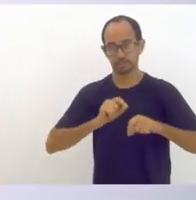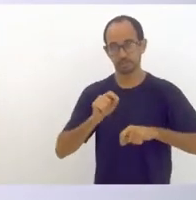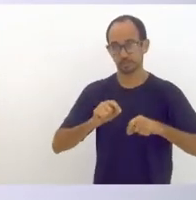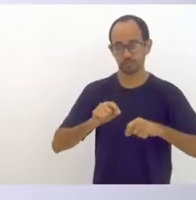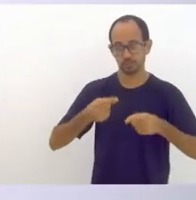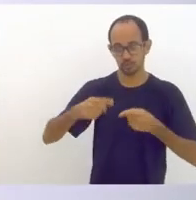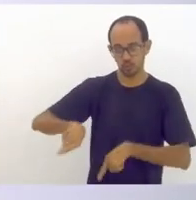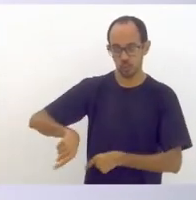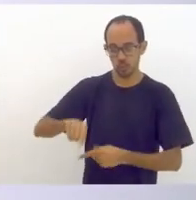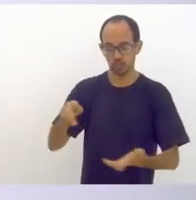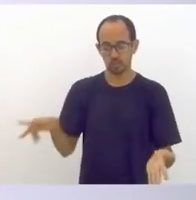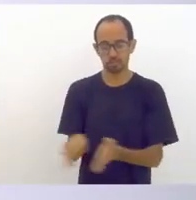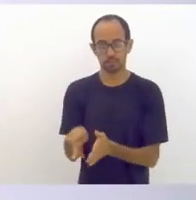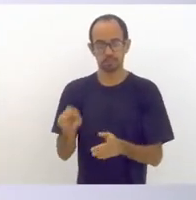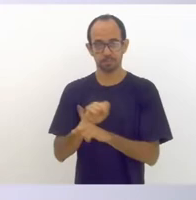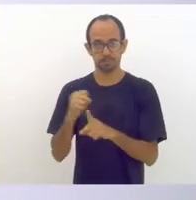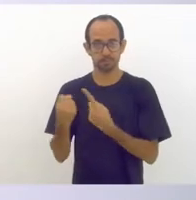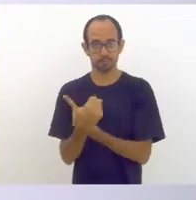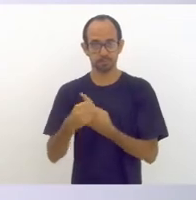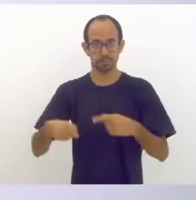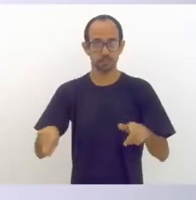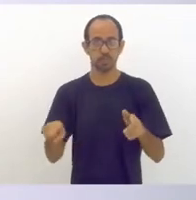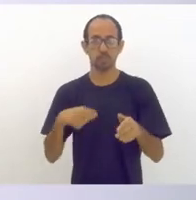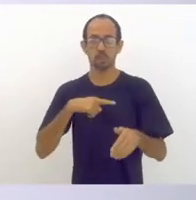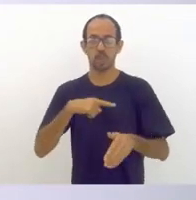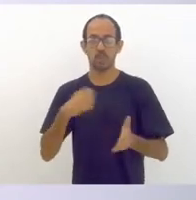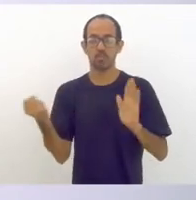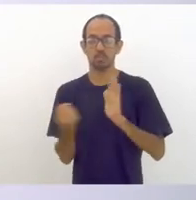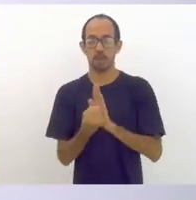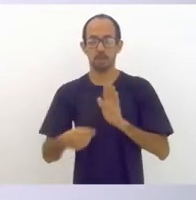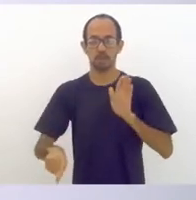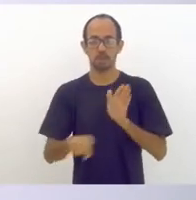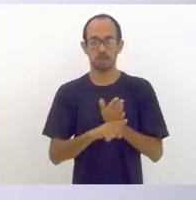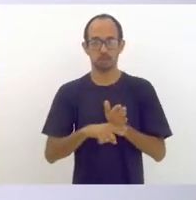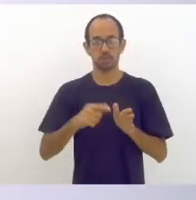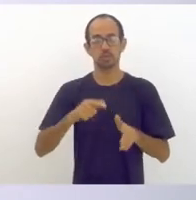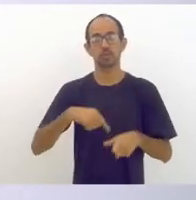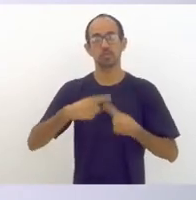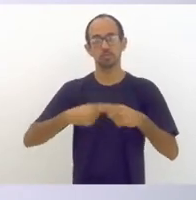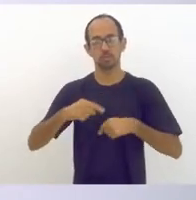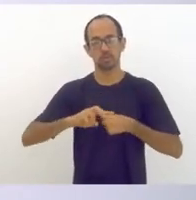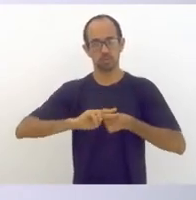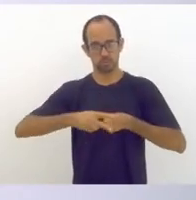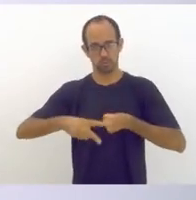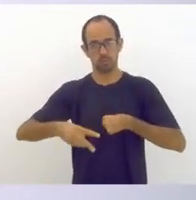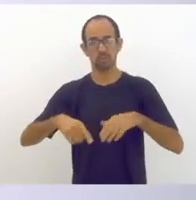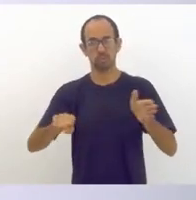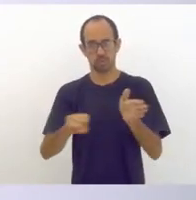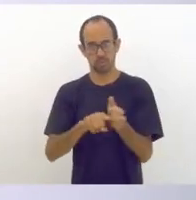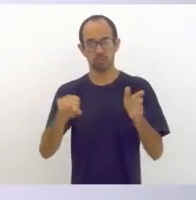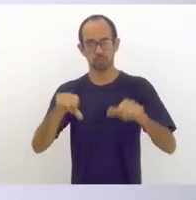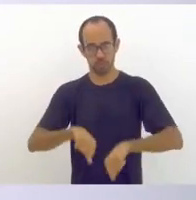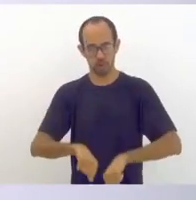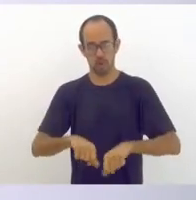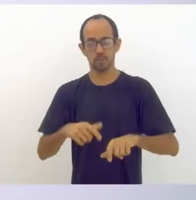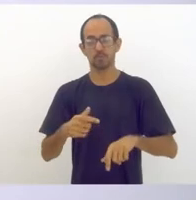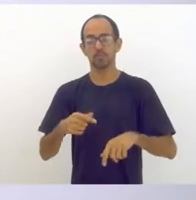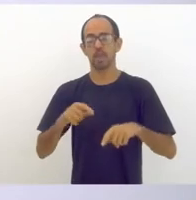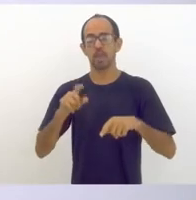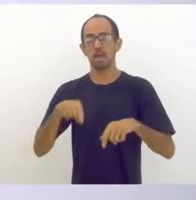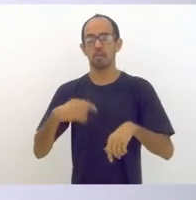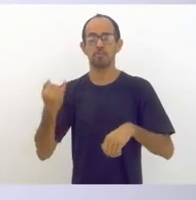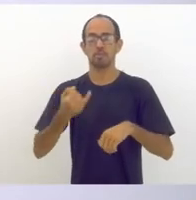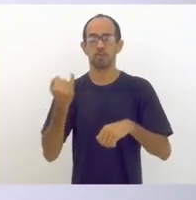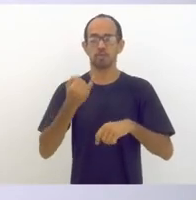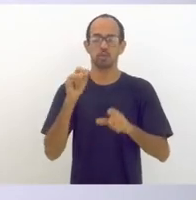da sociedade, porque impacta negativo o meio ambiente e traz outras consequências negativas. Então, é fundamental que, ao invés